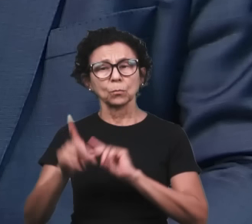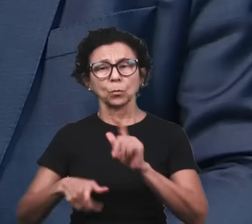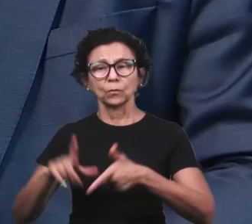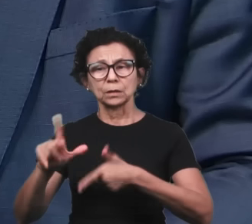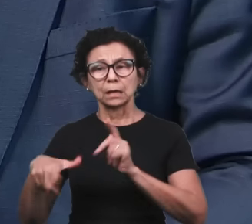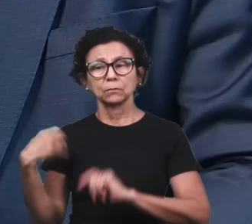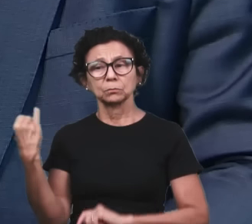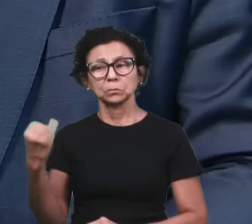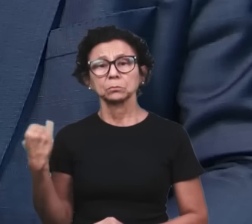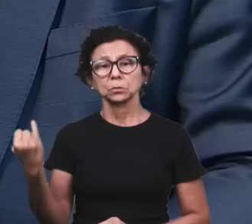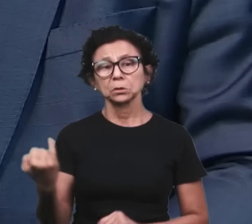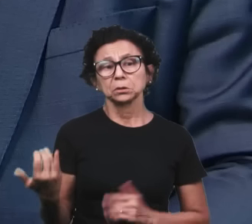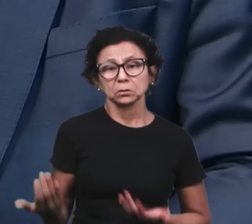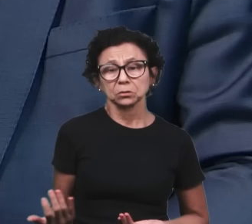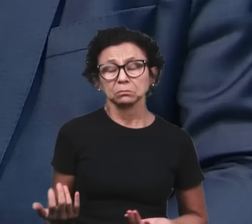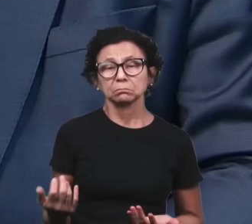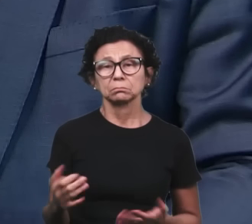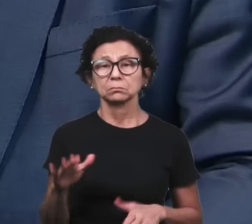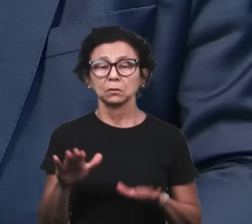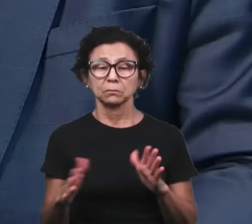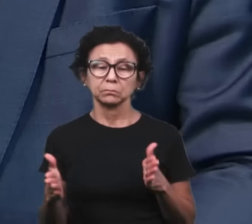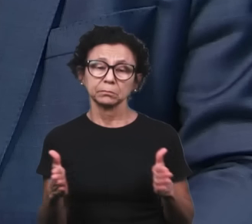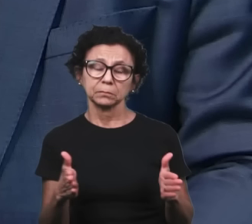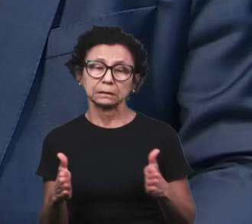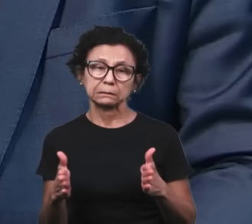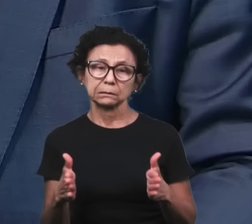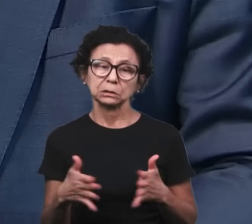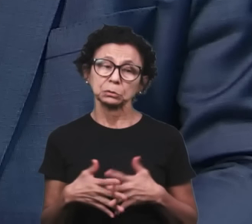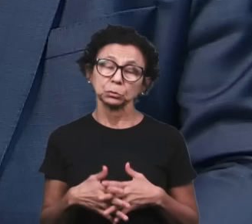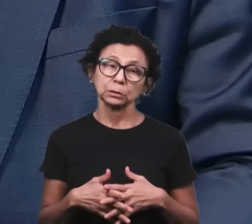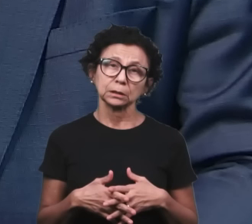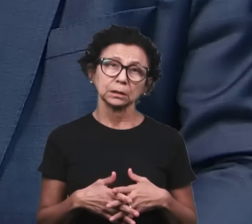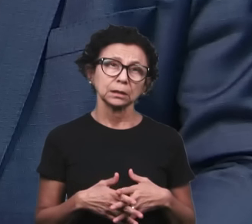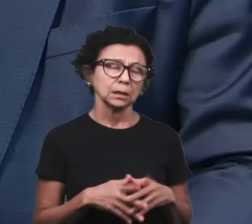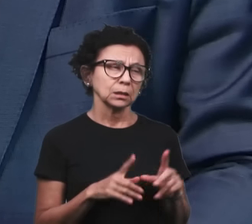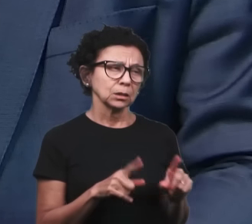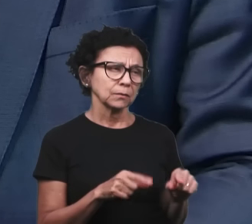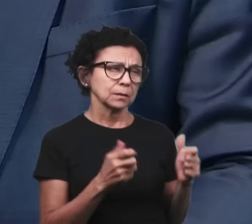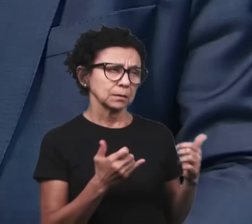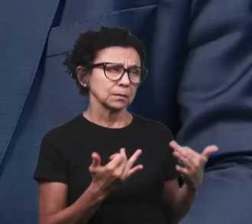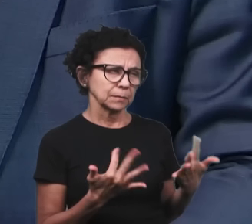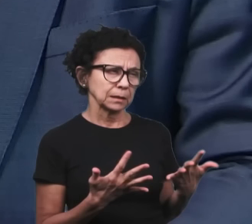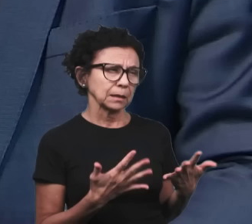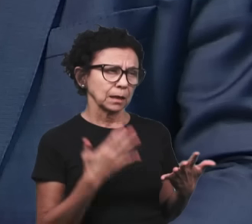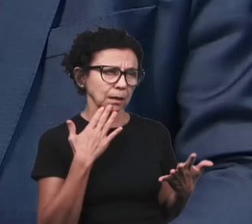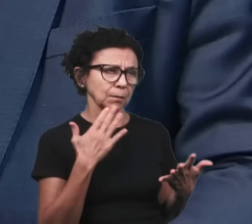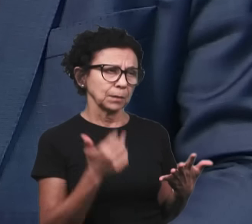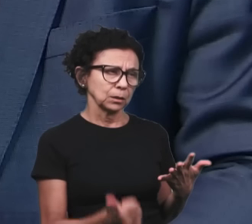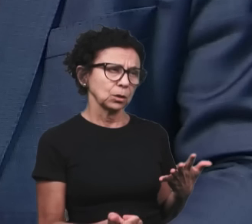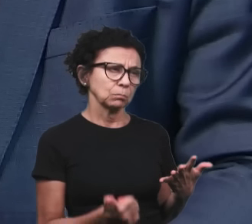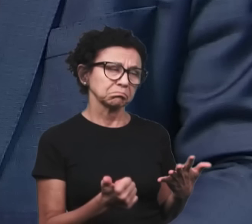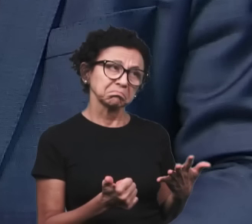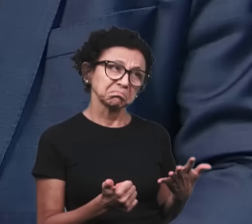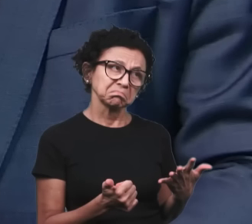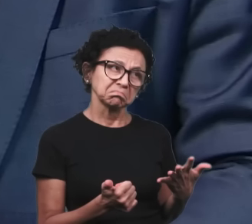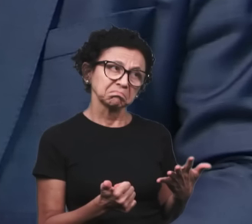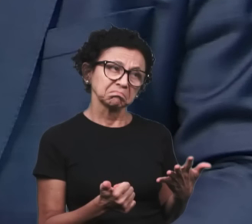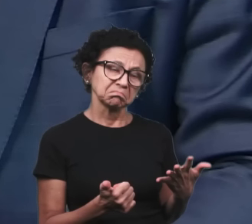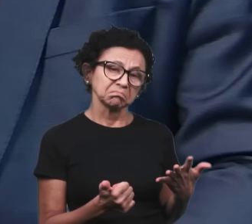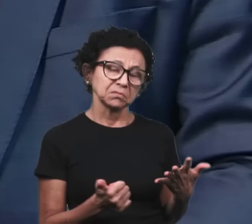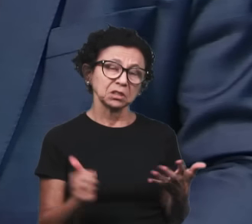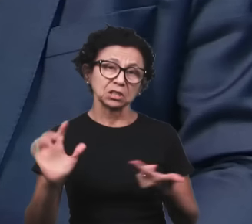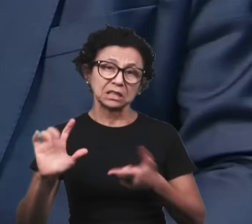período, talvez, o senhor pode até nos ajudar a entender melhor, se não foi talvez o pior período